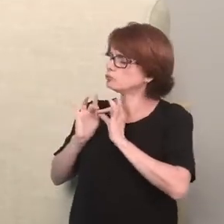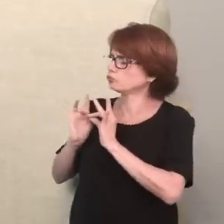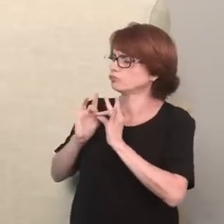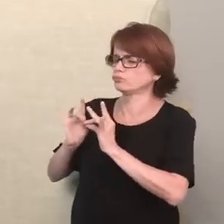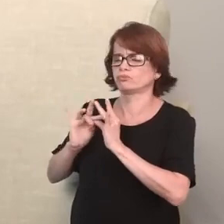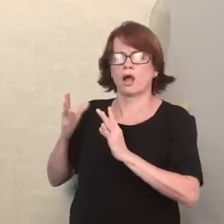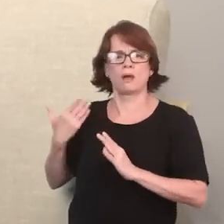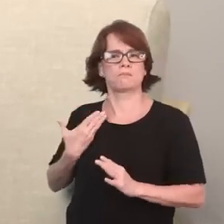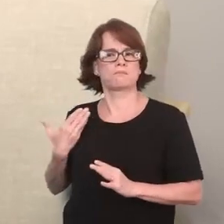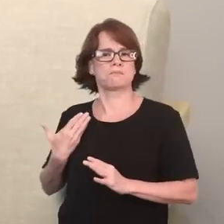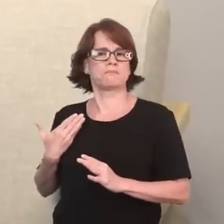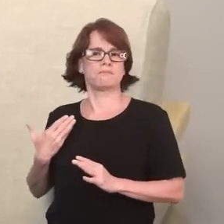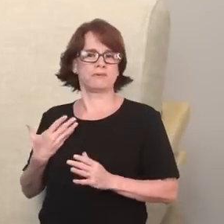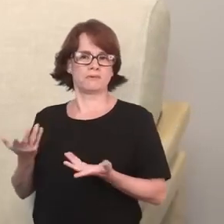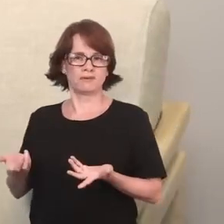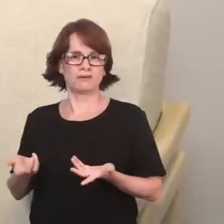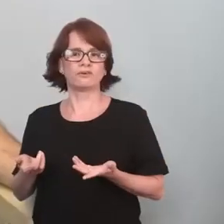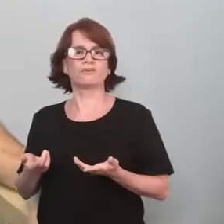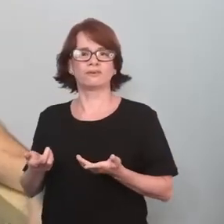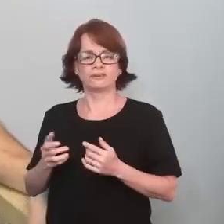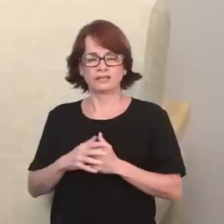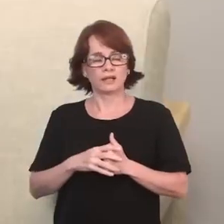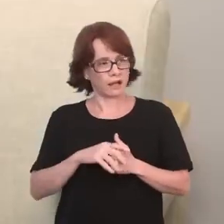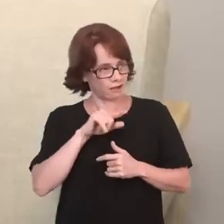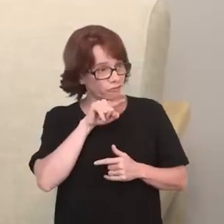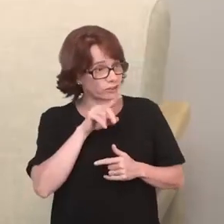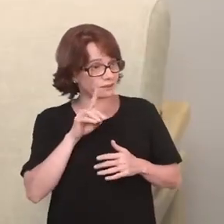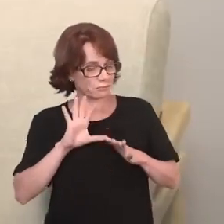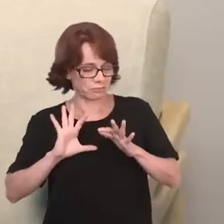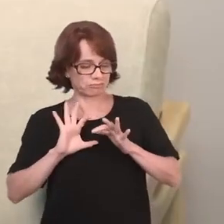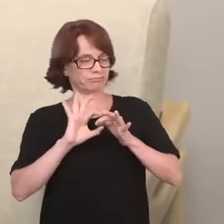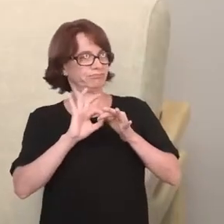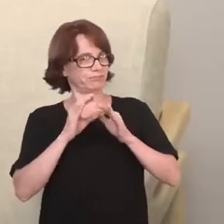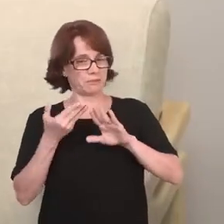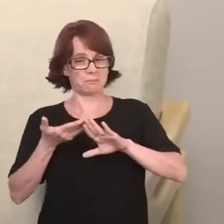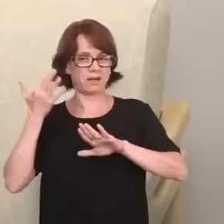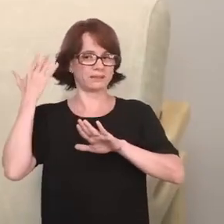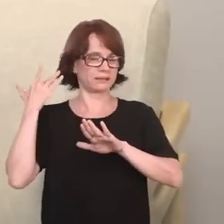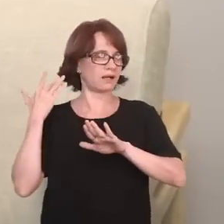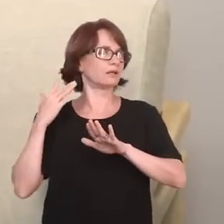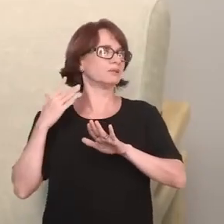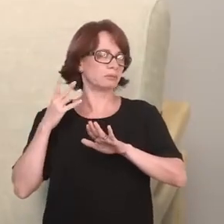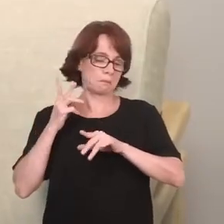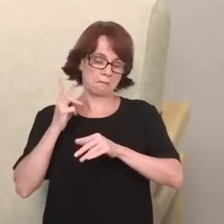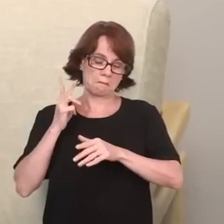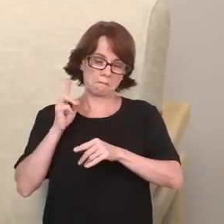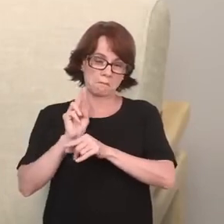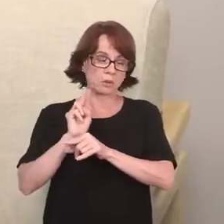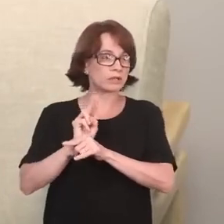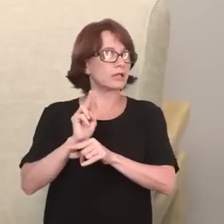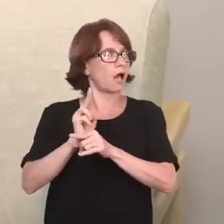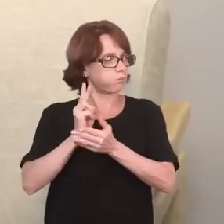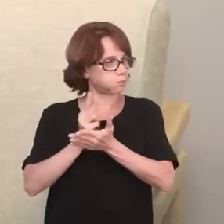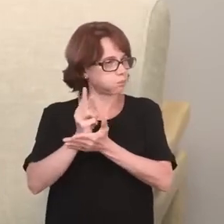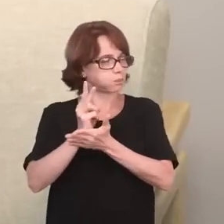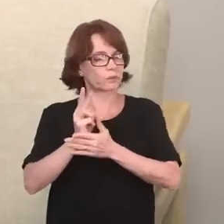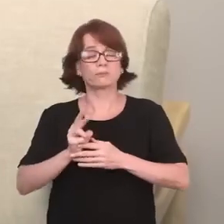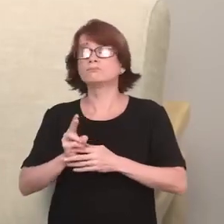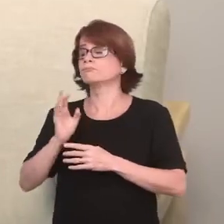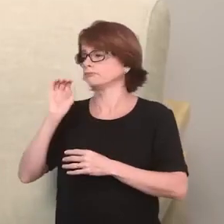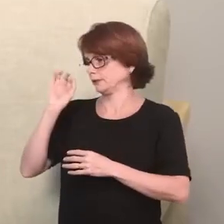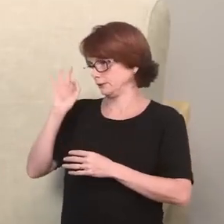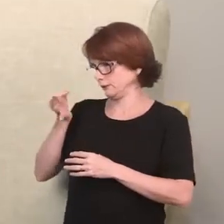minhas amizades também, sabe? Guarda as raízes. Exato. E, bom, aí quando eu